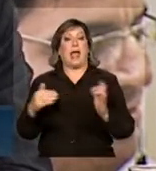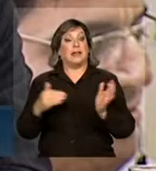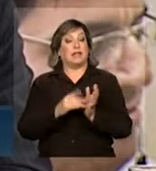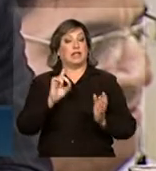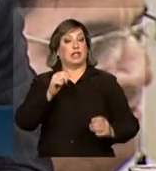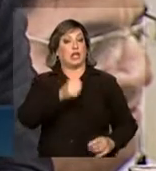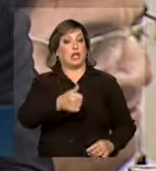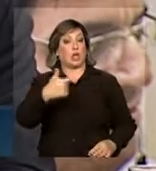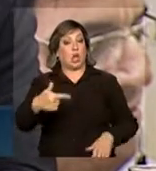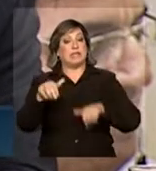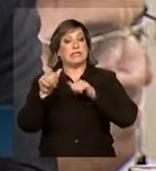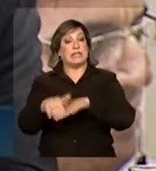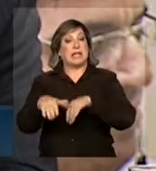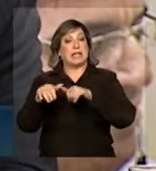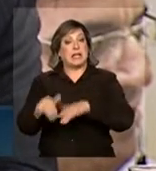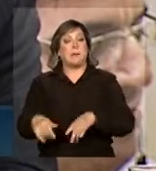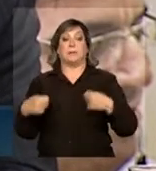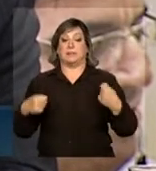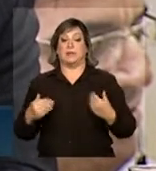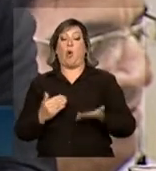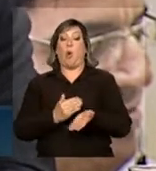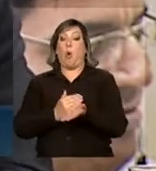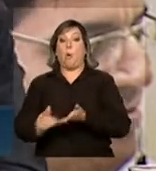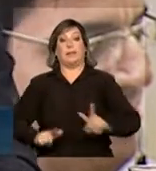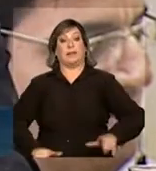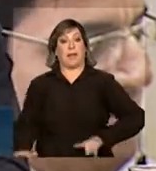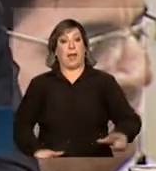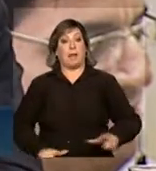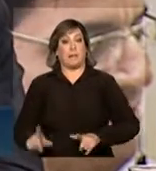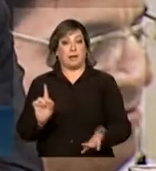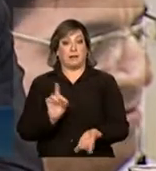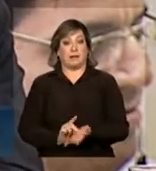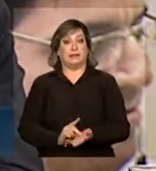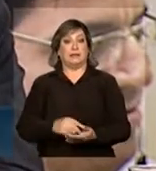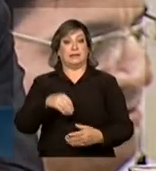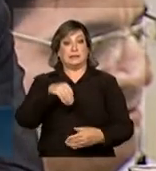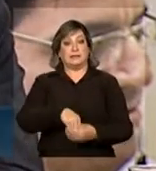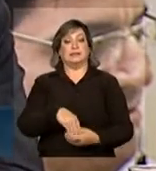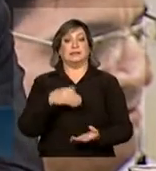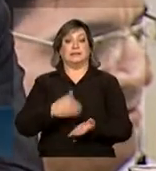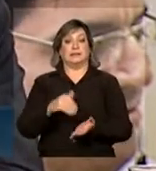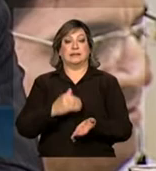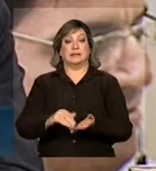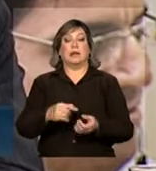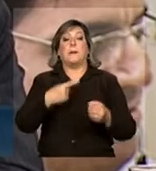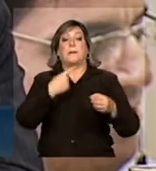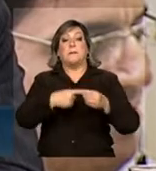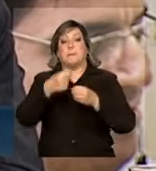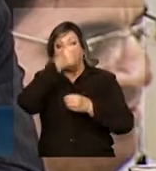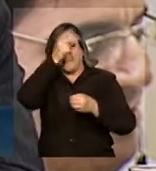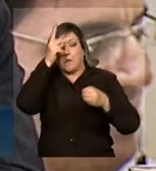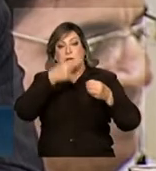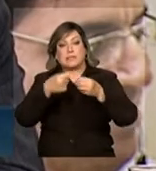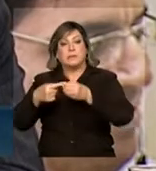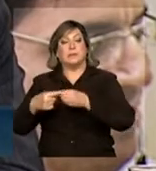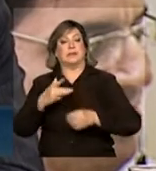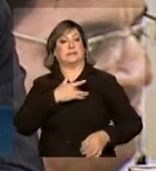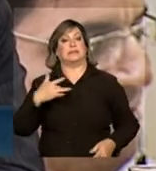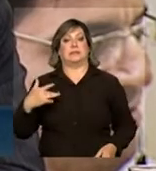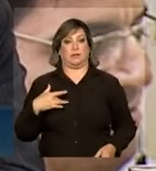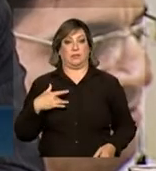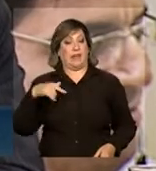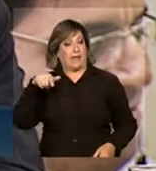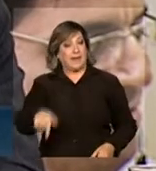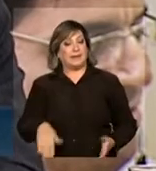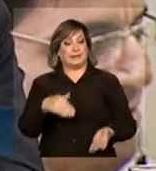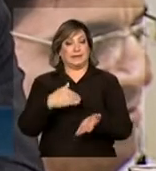12 de Setembro para começar suas atividades na Secretaria Municipal de Saúde a Secretaria Municipal de